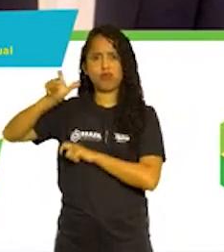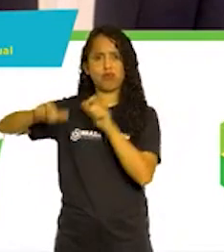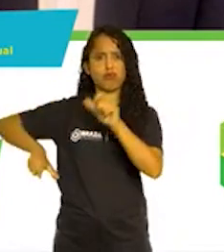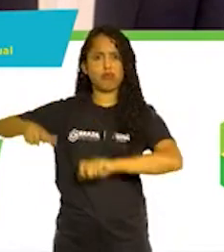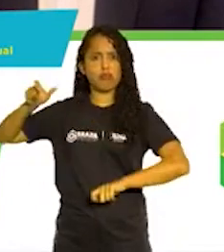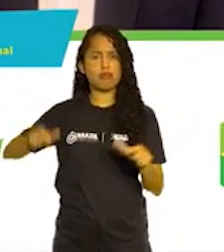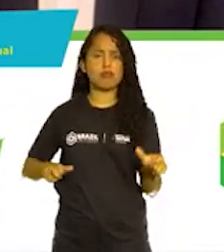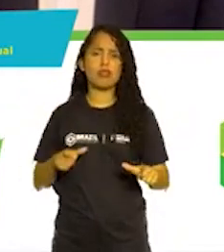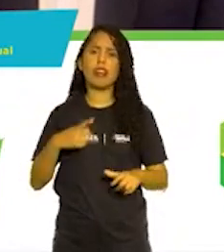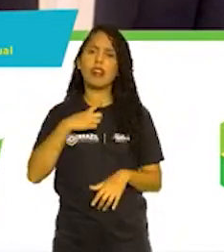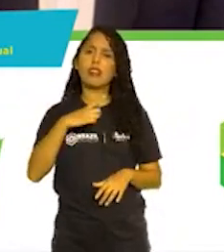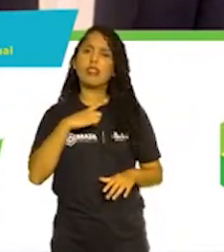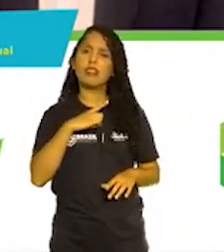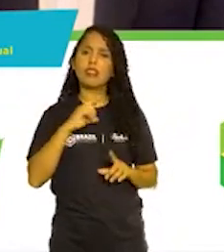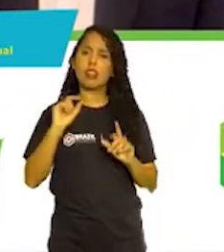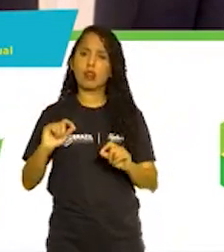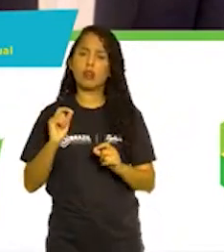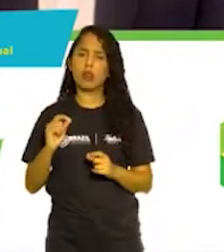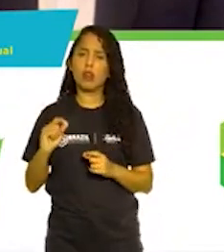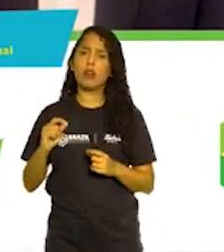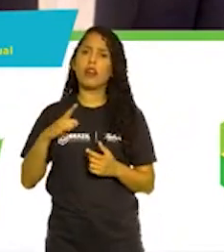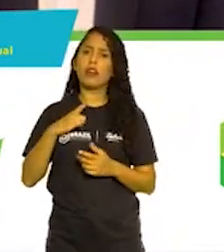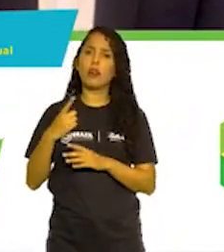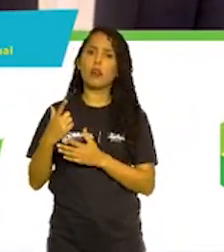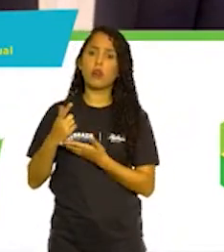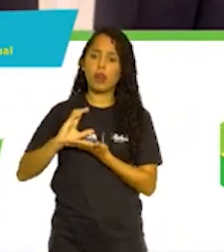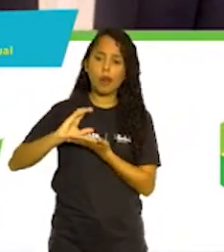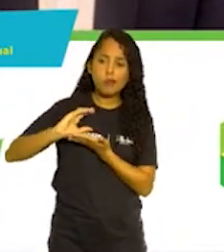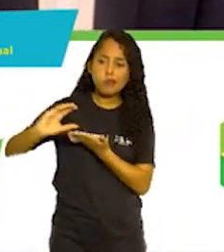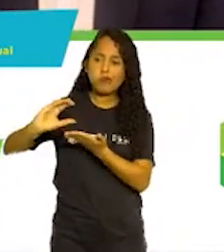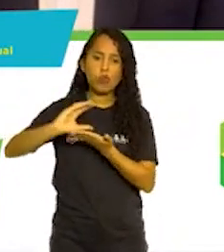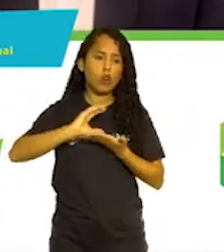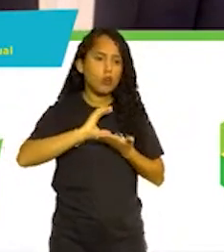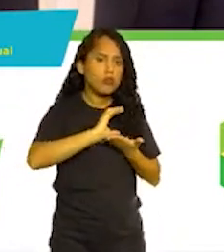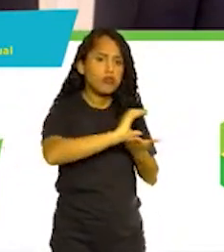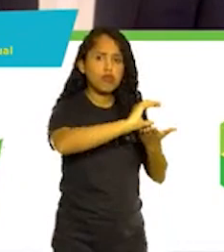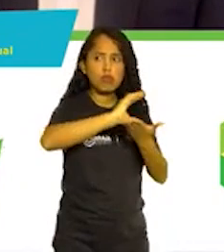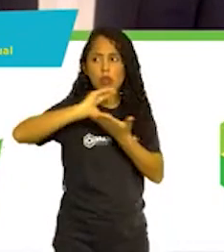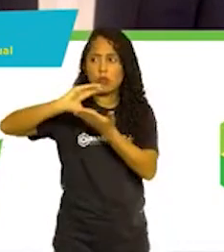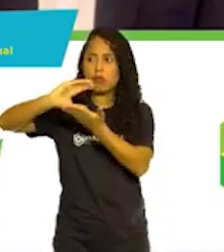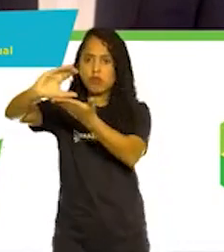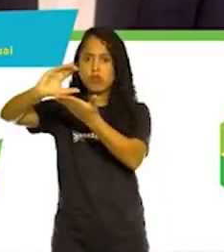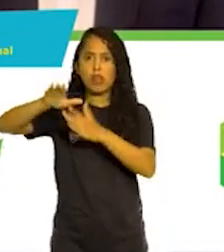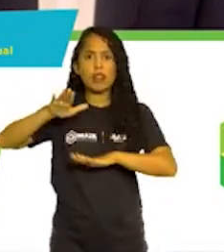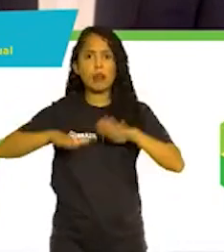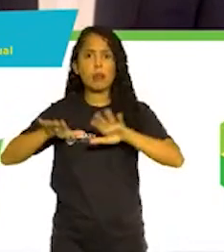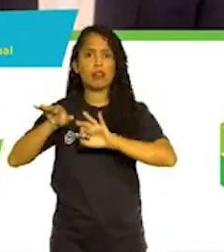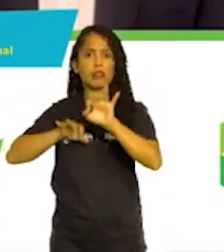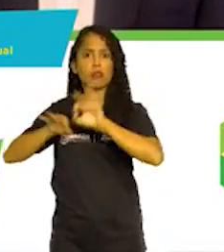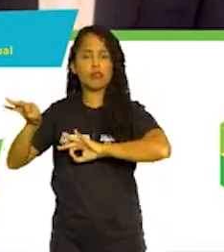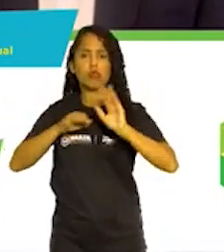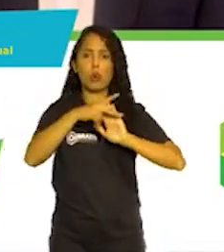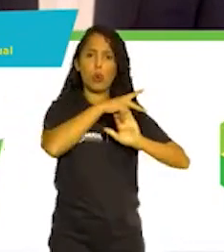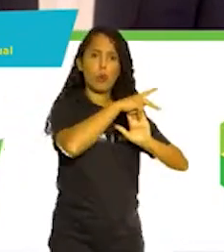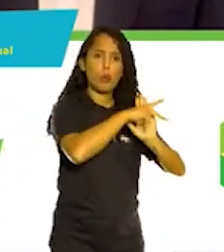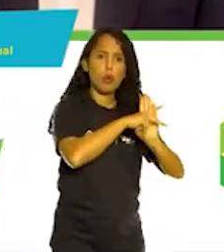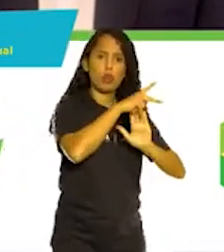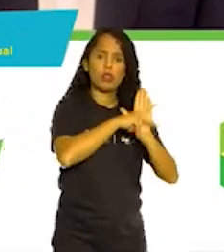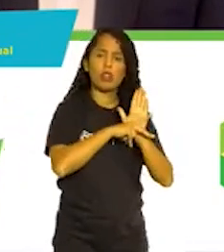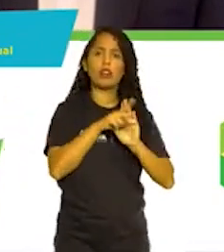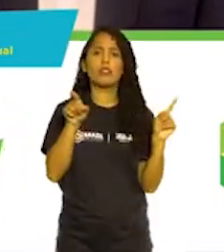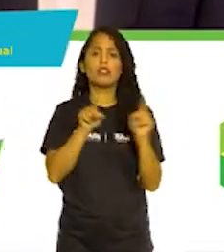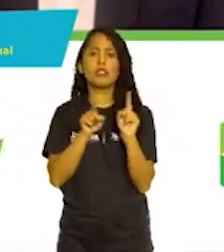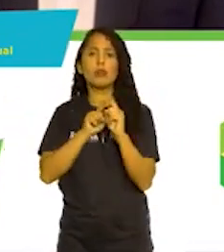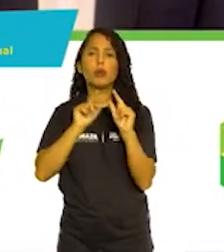fossem sendo alocados os recursos conforme as necessidades, os planos e os projetos. Mas o que a gente tem visto, na verdade,